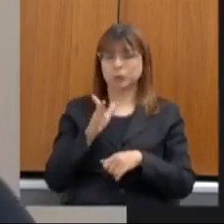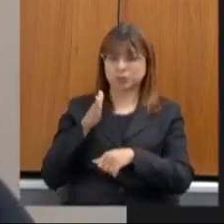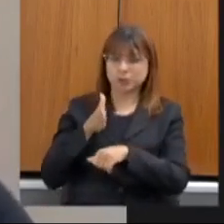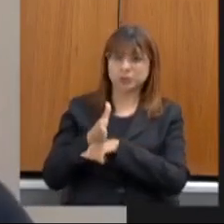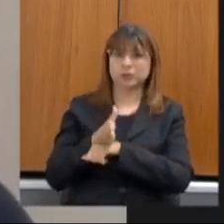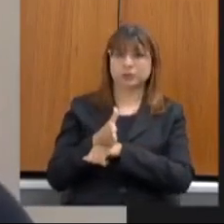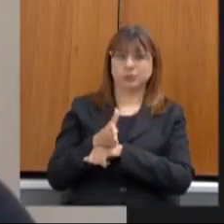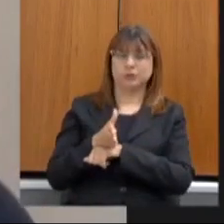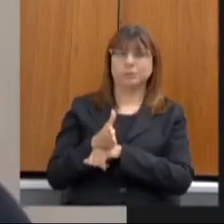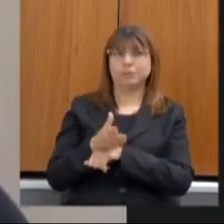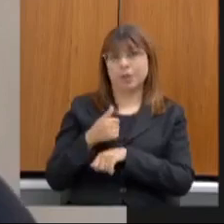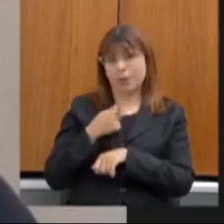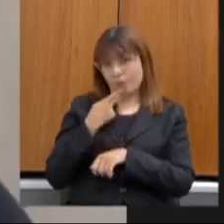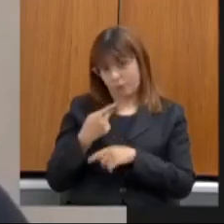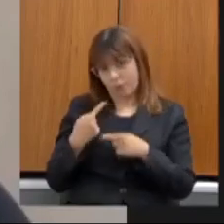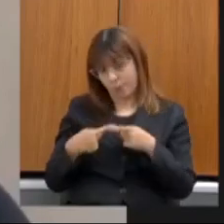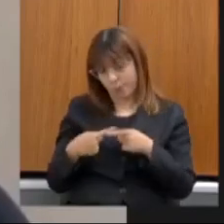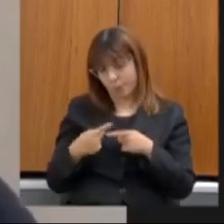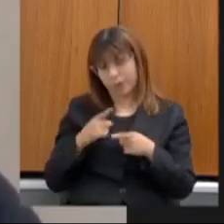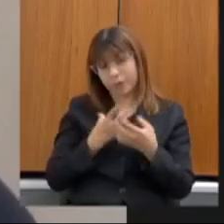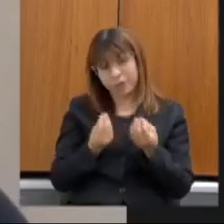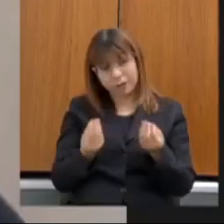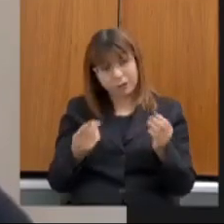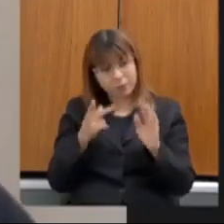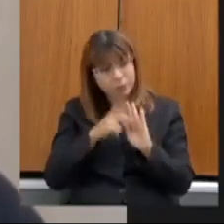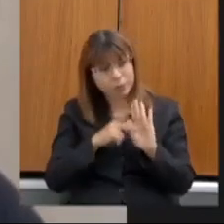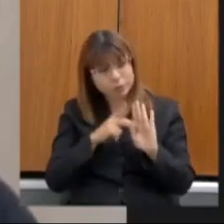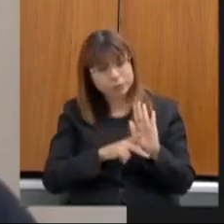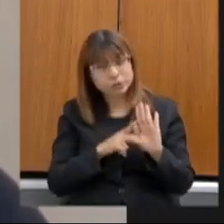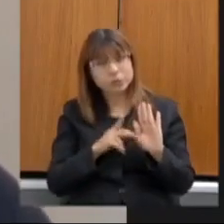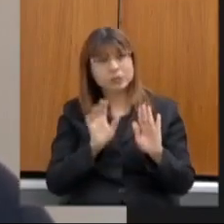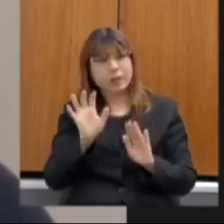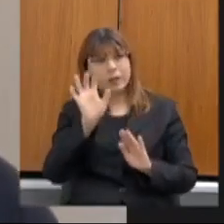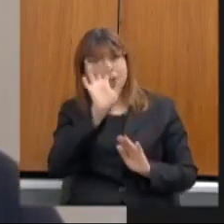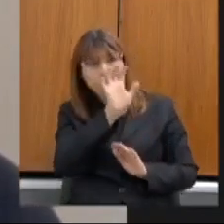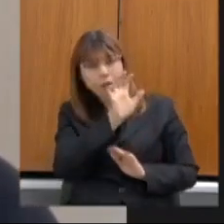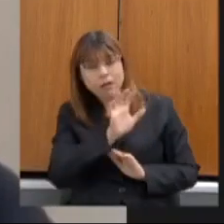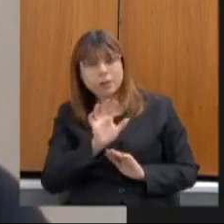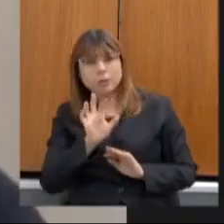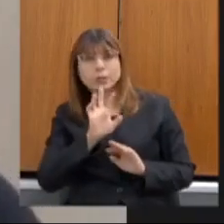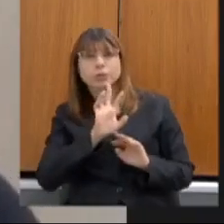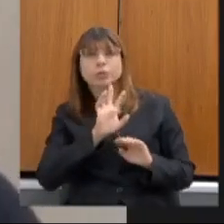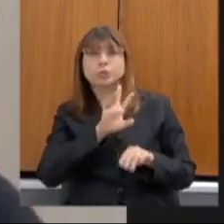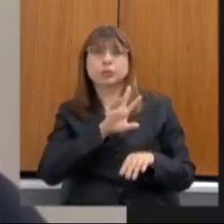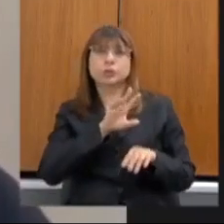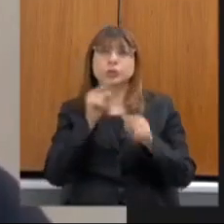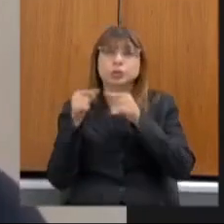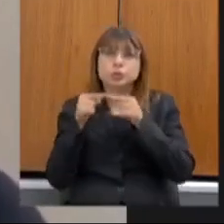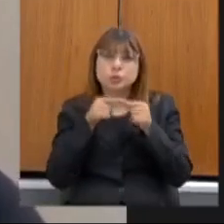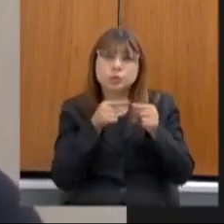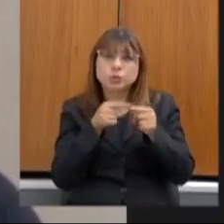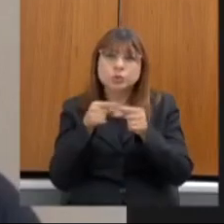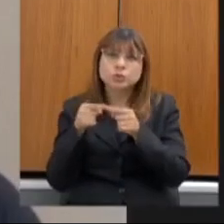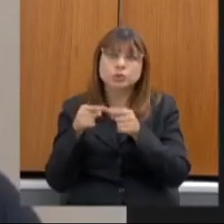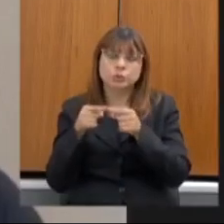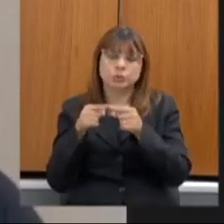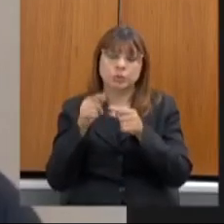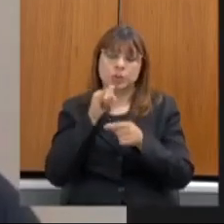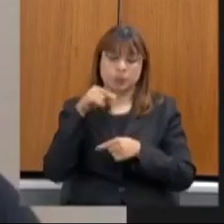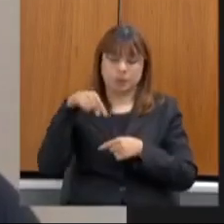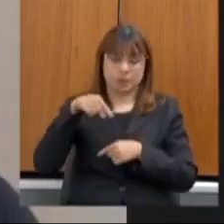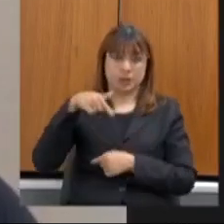eu falei isso porque a gente tá vendo aí tantos projetos as regiões cada região com sua característica aqui no norte de Minas